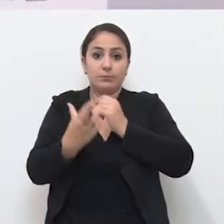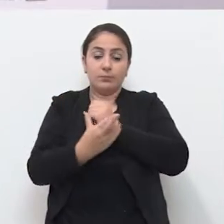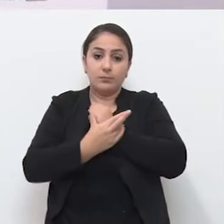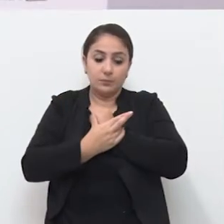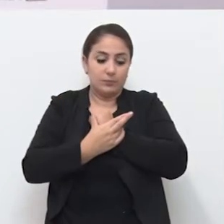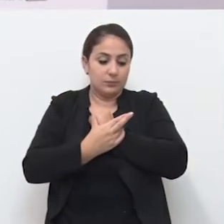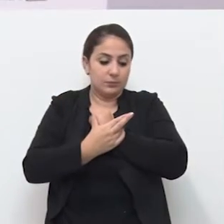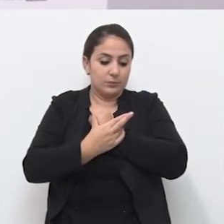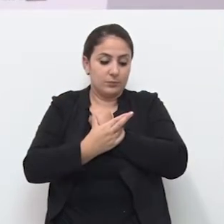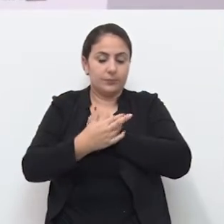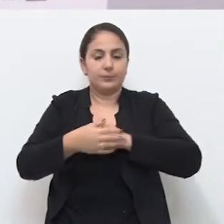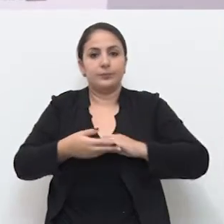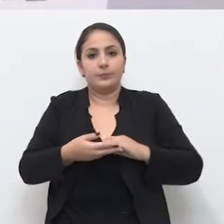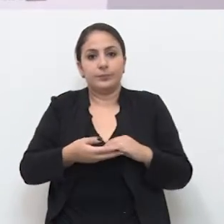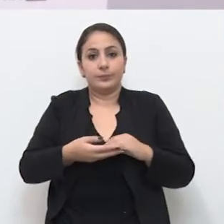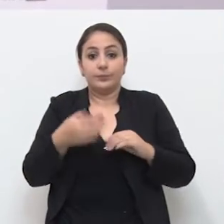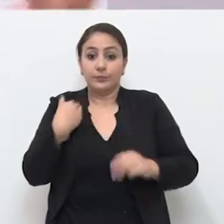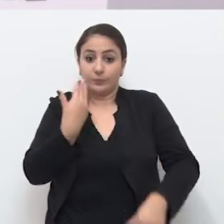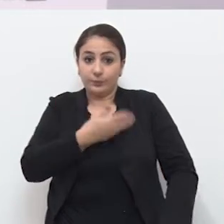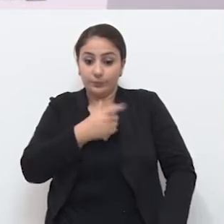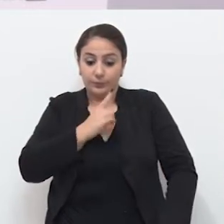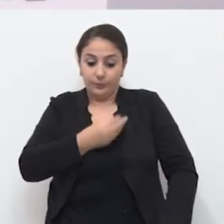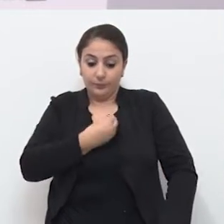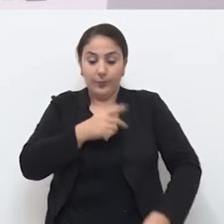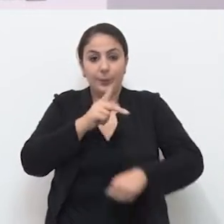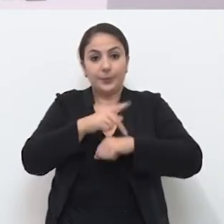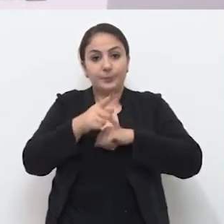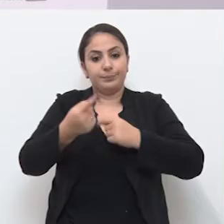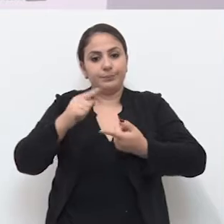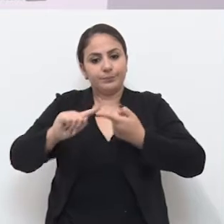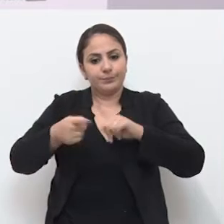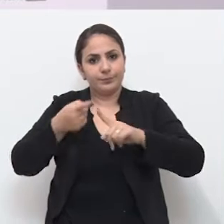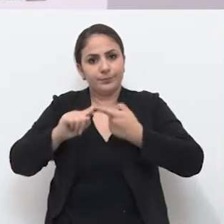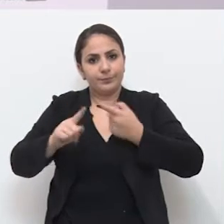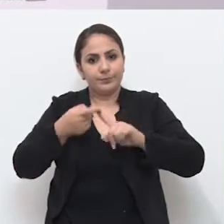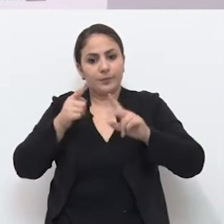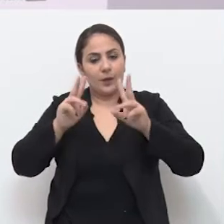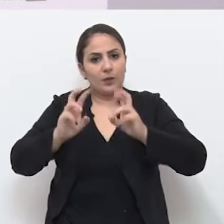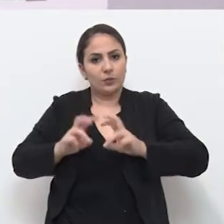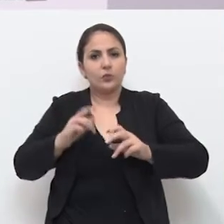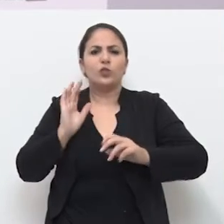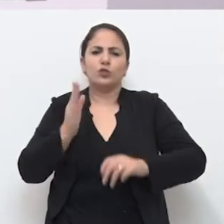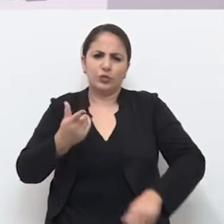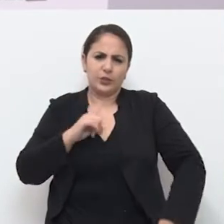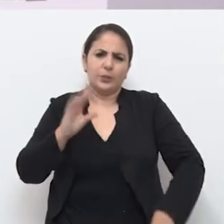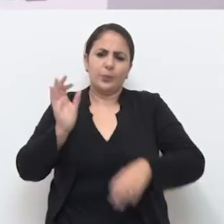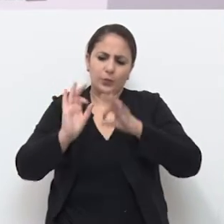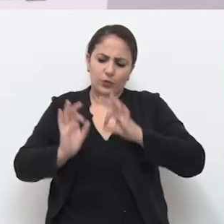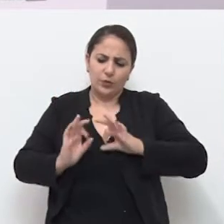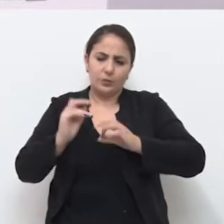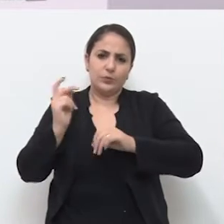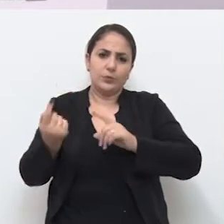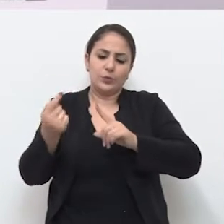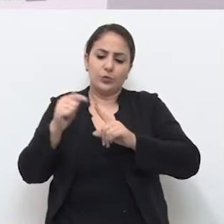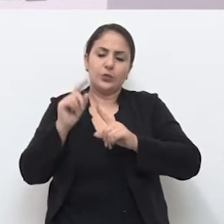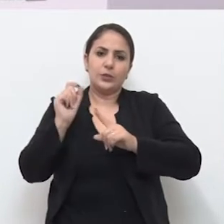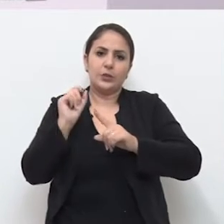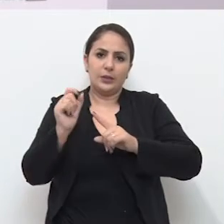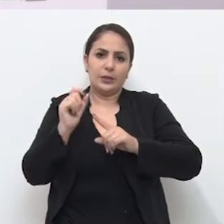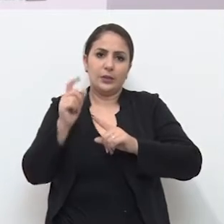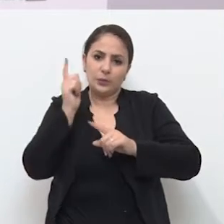que está no dia das cidades modernas. Nós aqui em Passo Fundo estamos debatendo esse tema e contamos já com projetos que